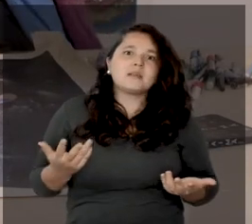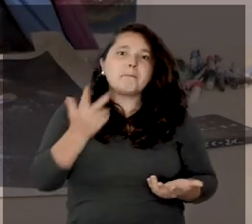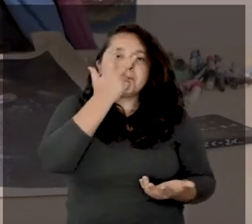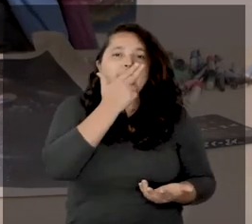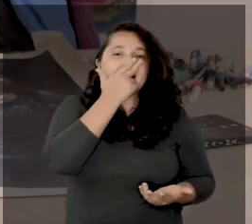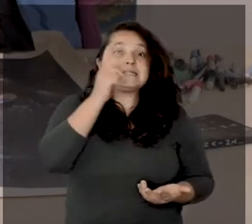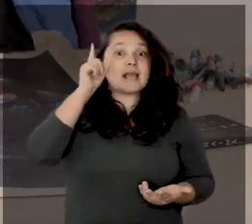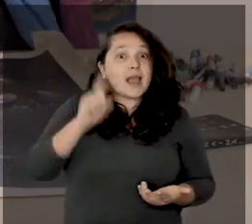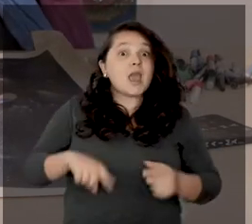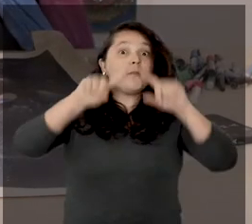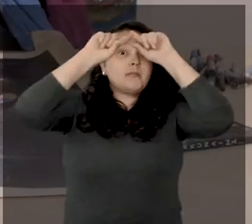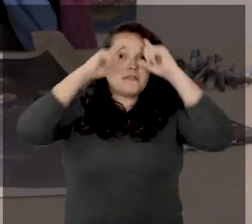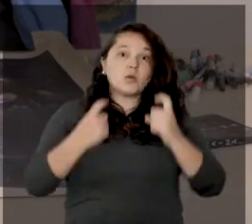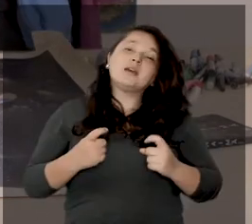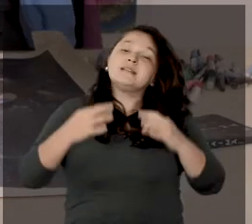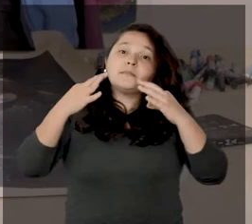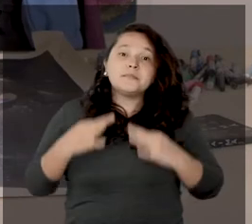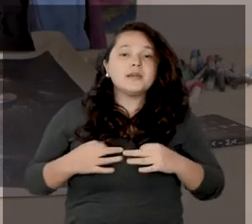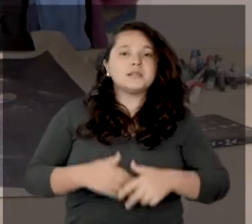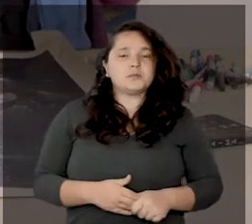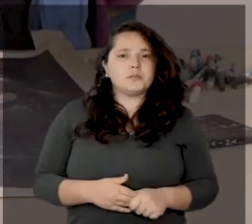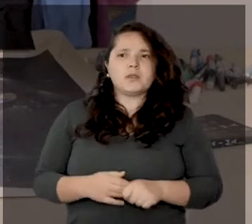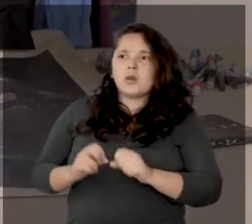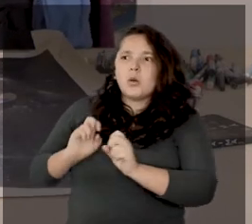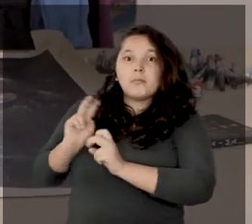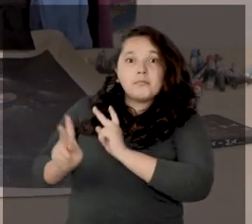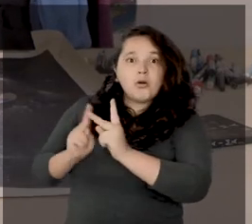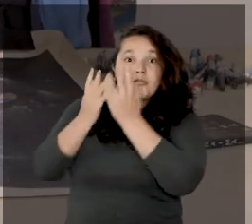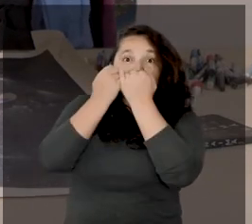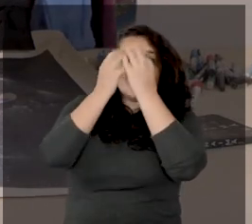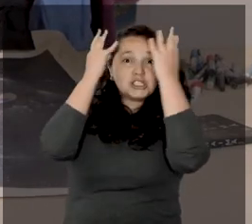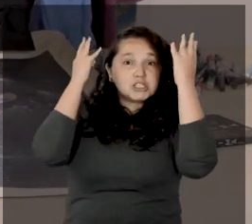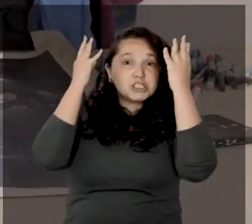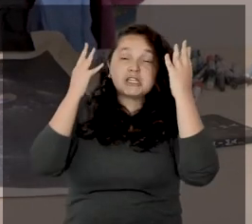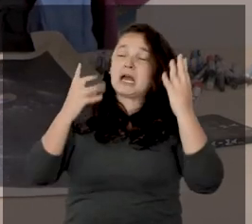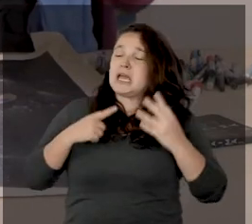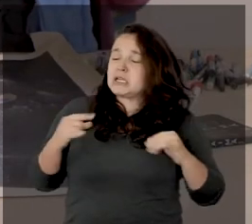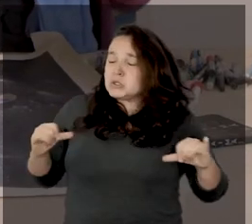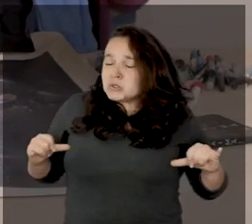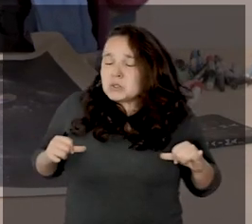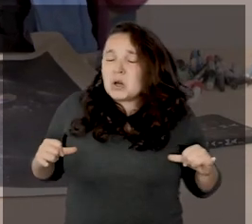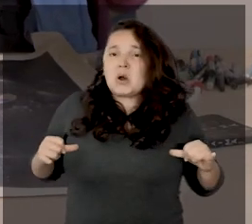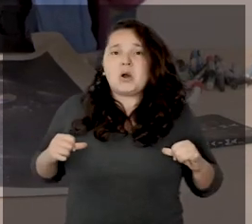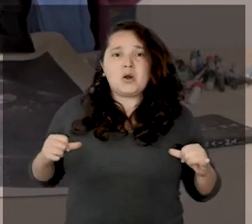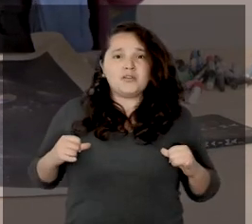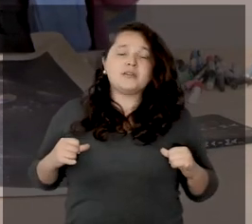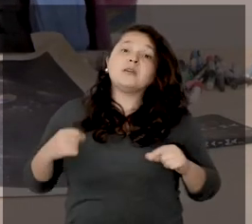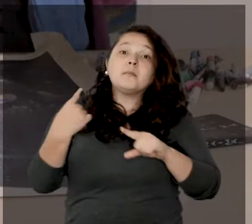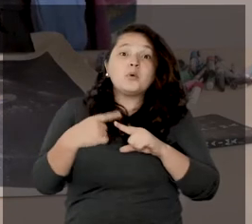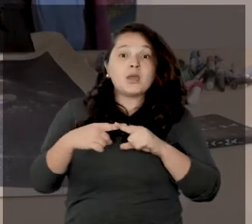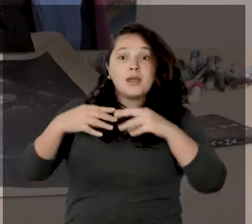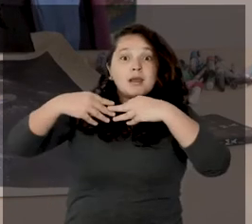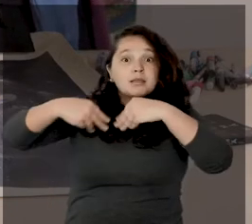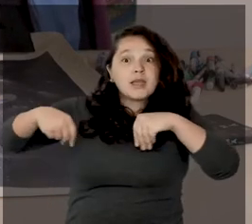profunda, isso que os povos indígenas sentem hoje no Brasil, que eram serem expatriados da sua própria terra, né?